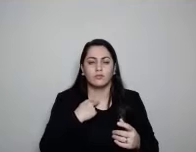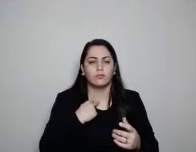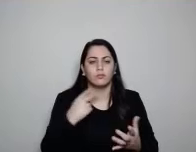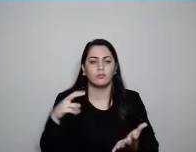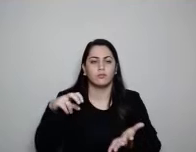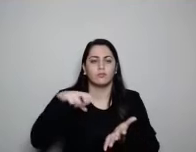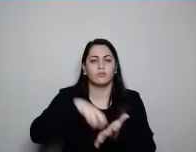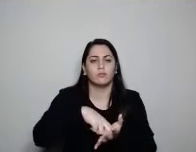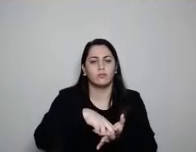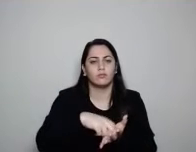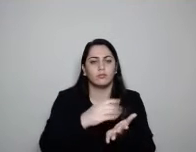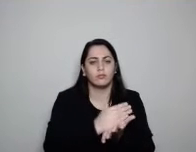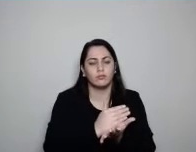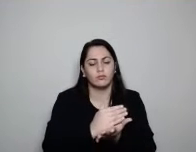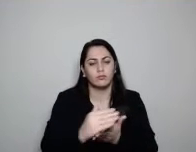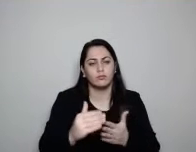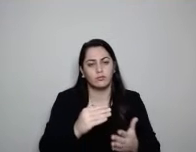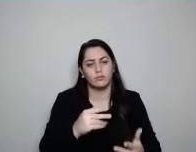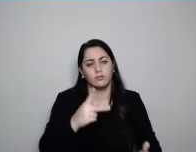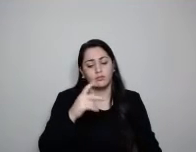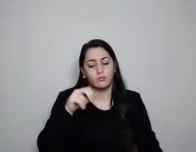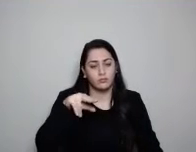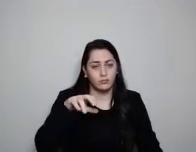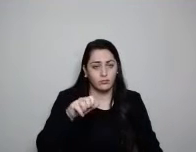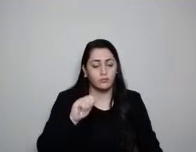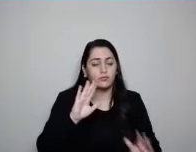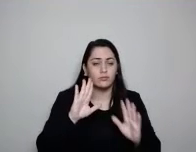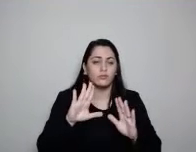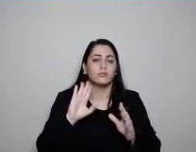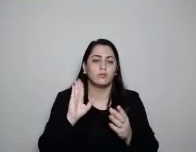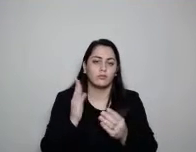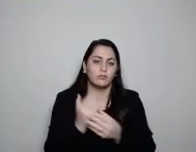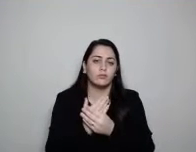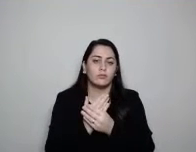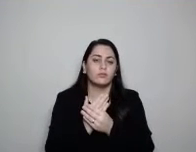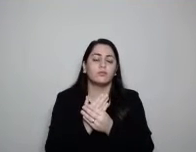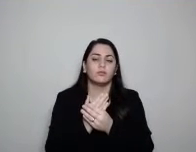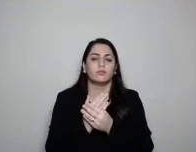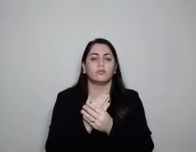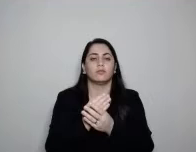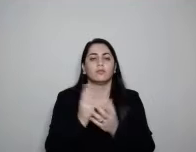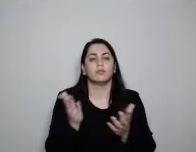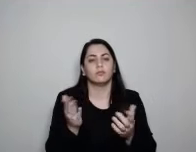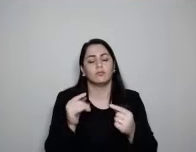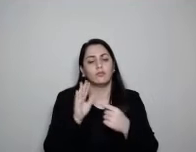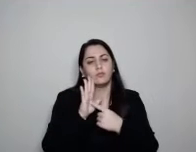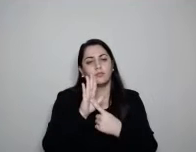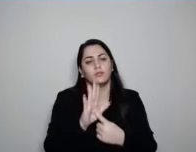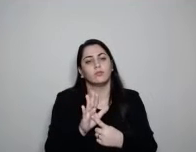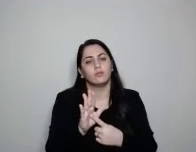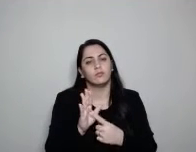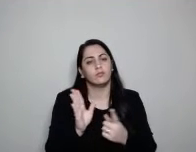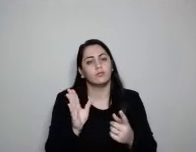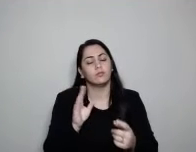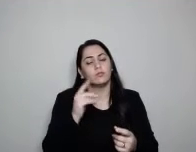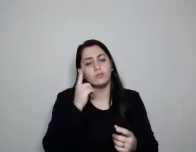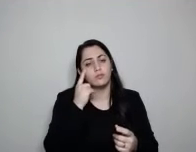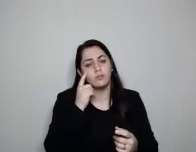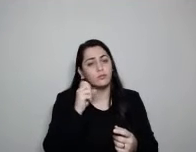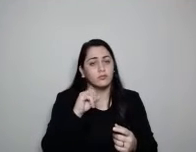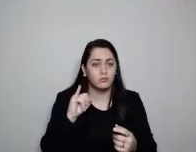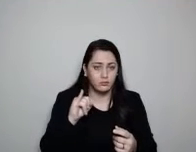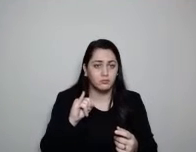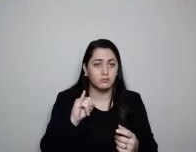iniciando pela pena, mas sim pelo processo, com a abertura do contraditório, para saber realmente se há culpa e se é